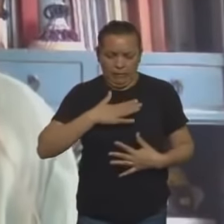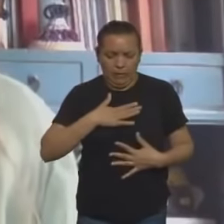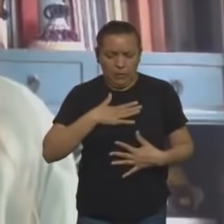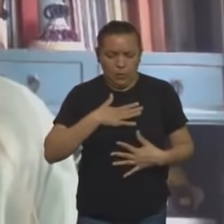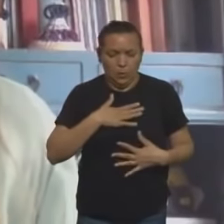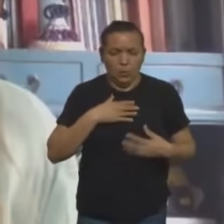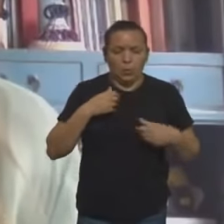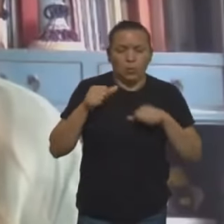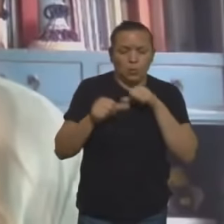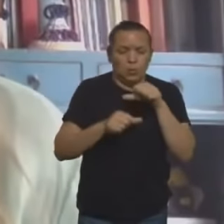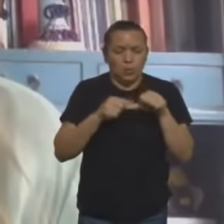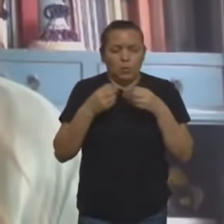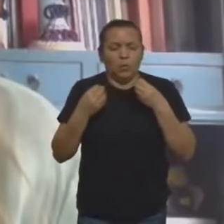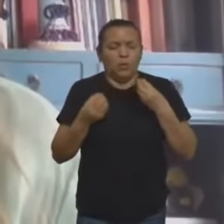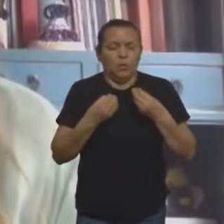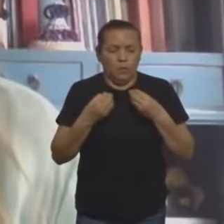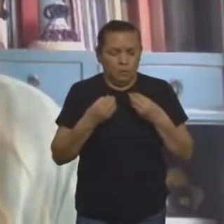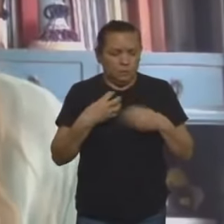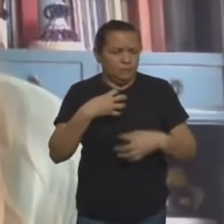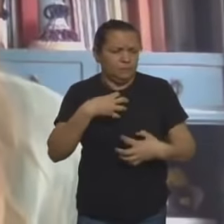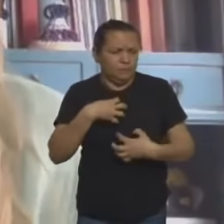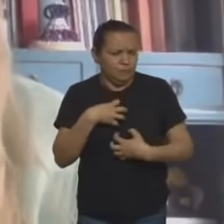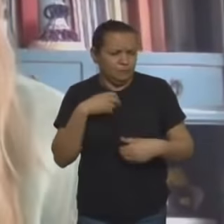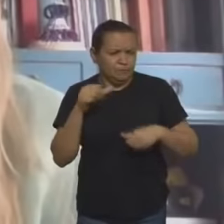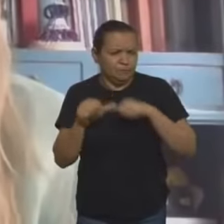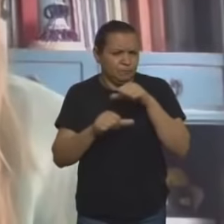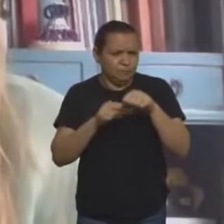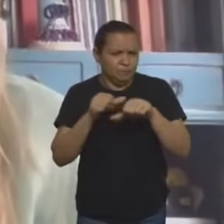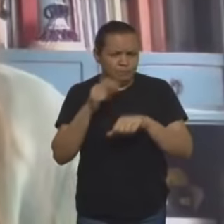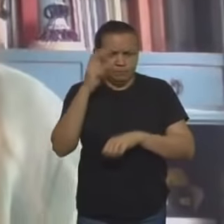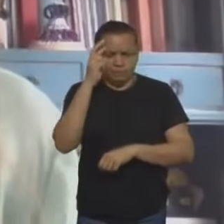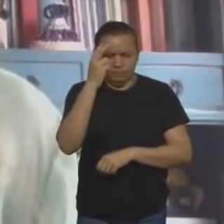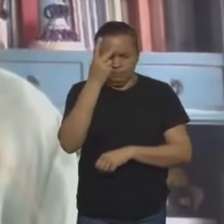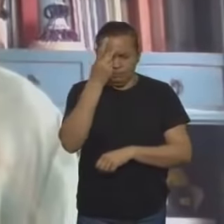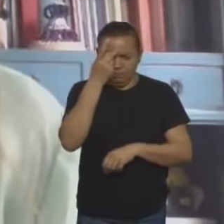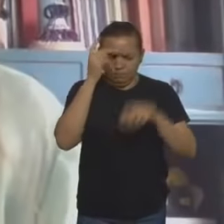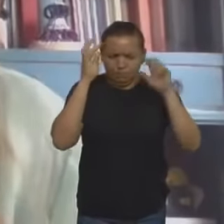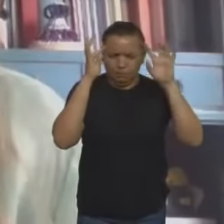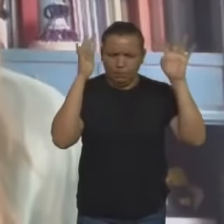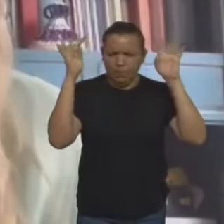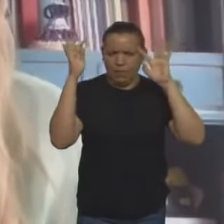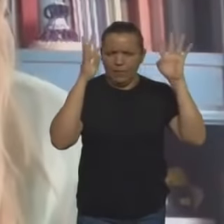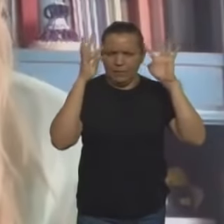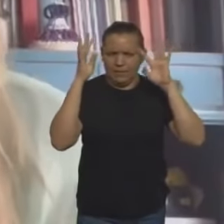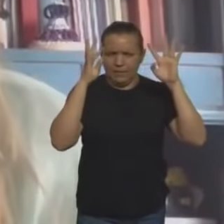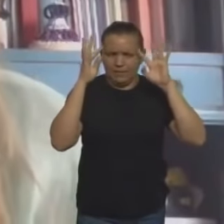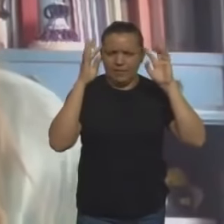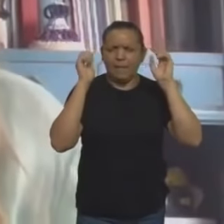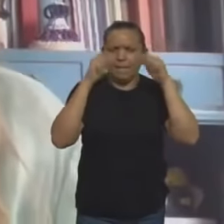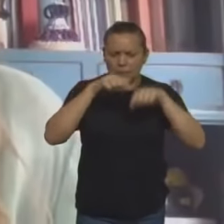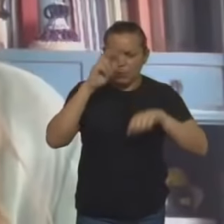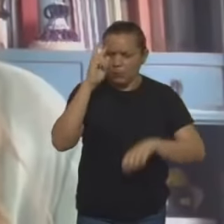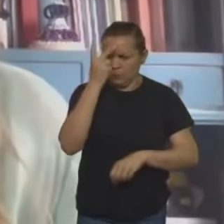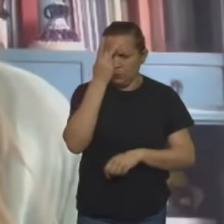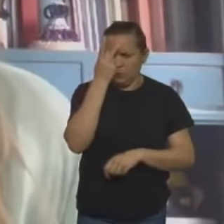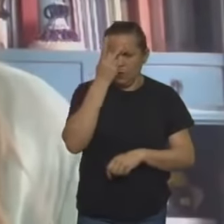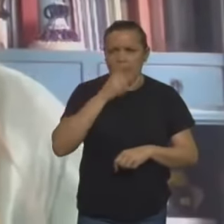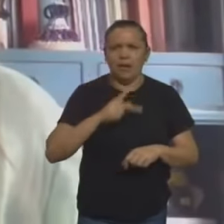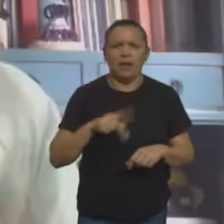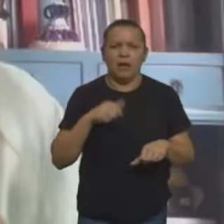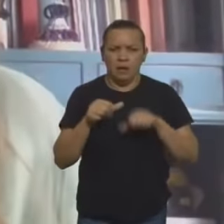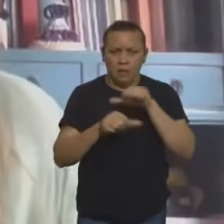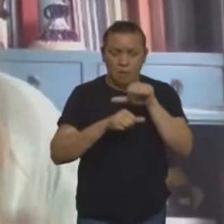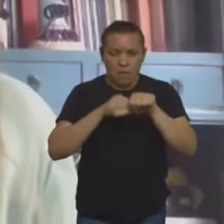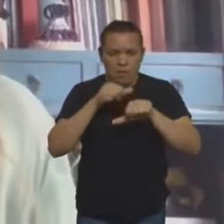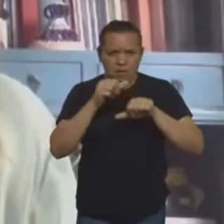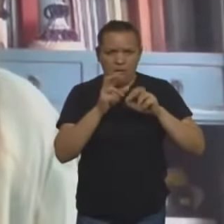eu posso mudar o meu comportamento, né? Eu senti, eu pensei, eu posso mudar o meu comportamento e dessa forma eu melhorar os